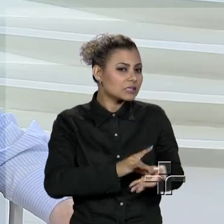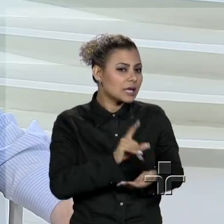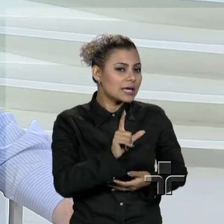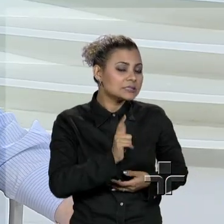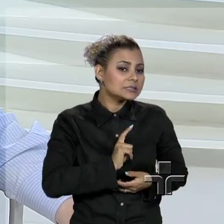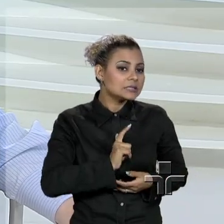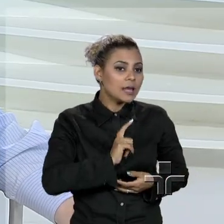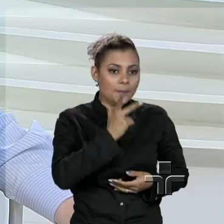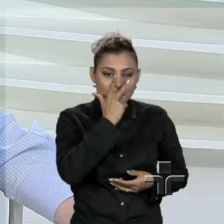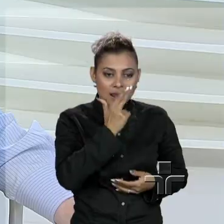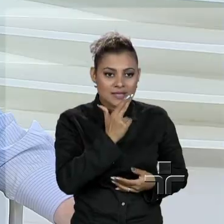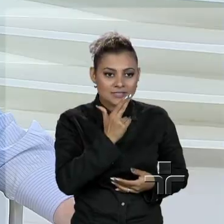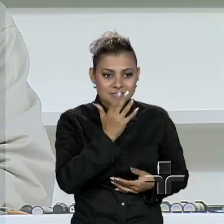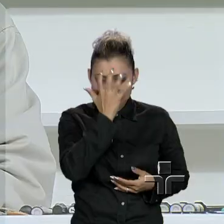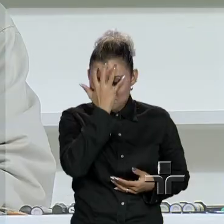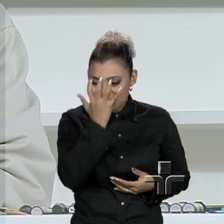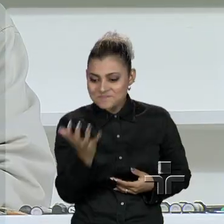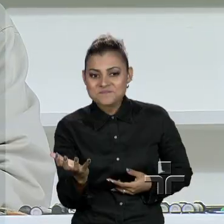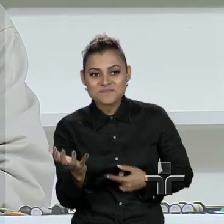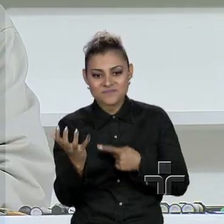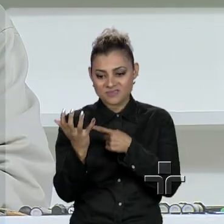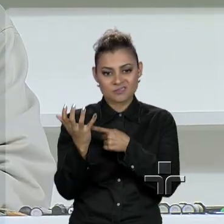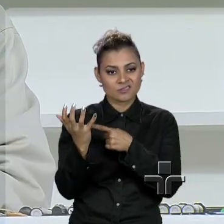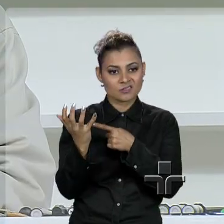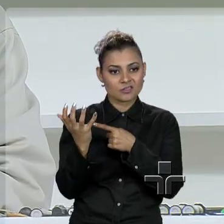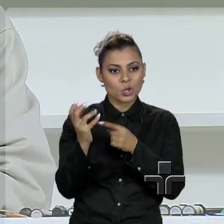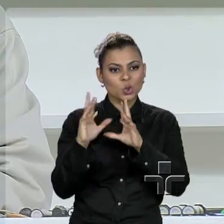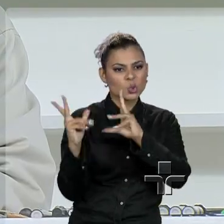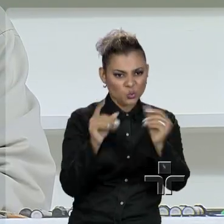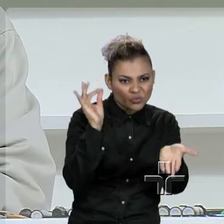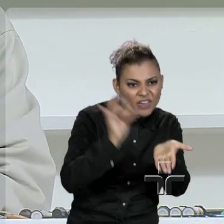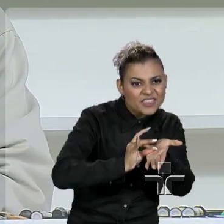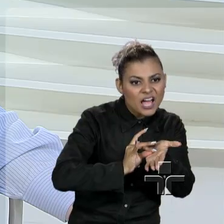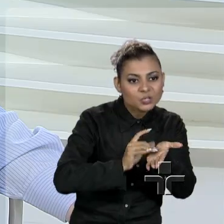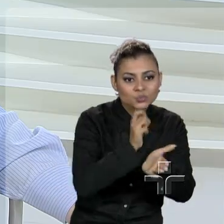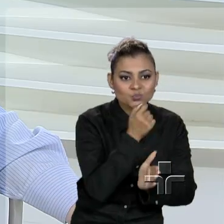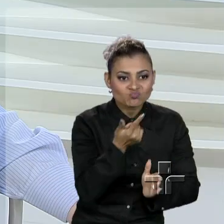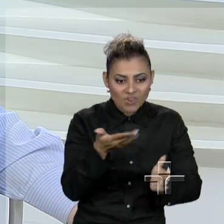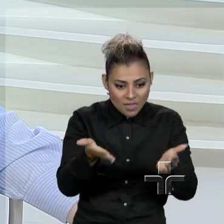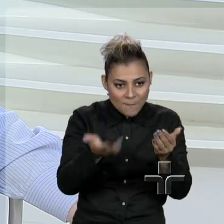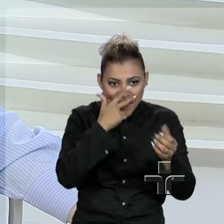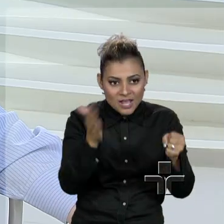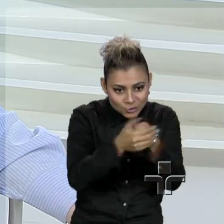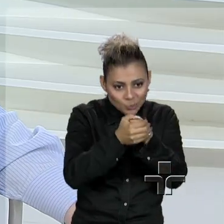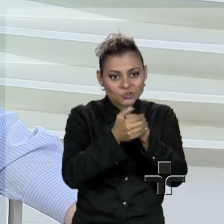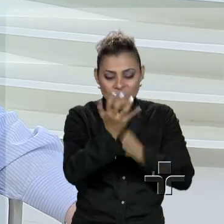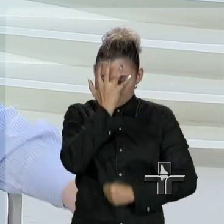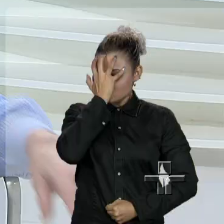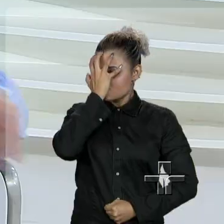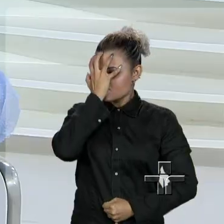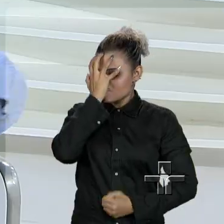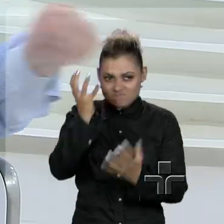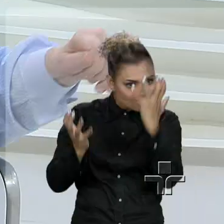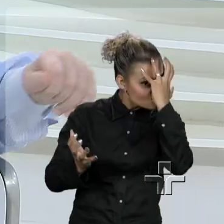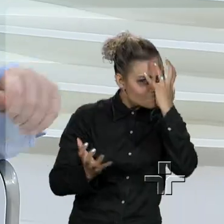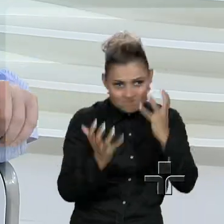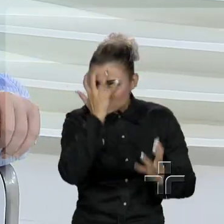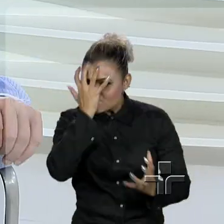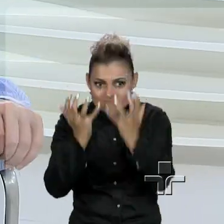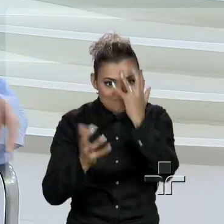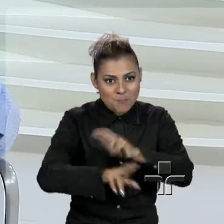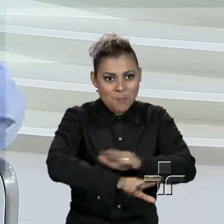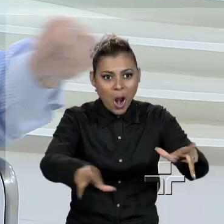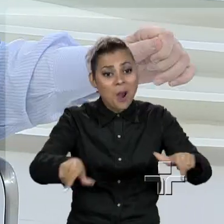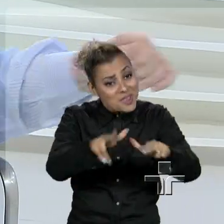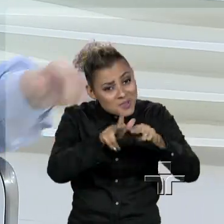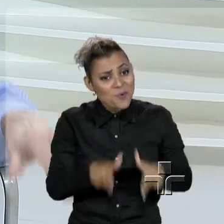uma máscara da realidade. Ela está toda mascarada. E aí a caricatura faz o papel de